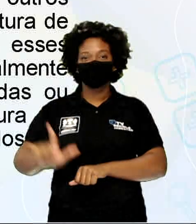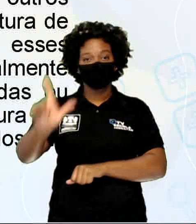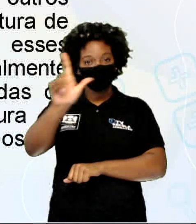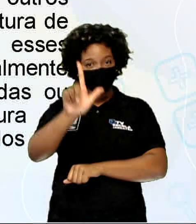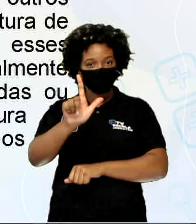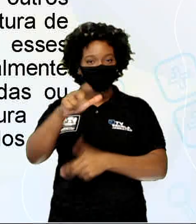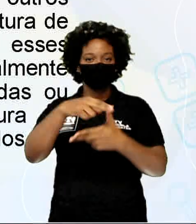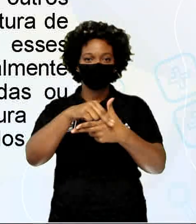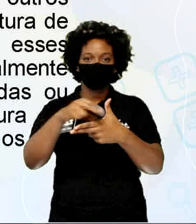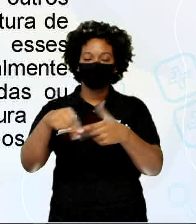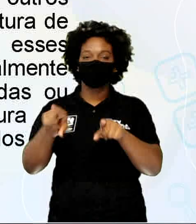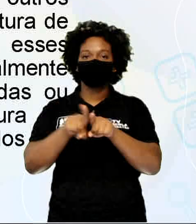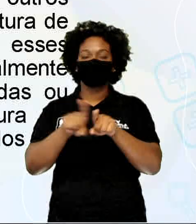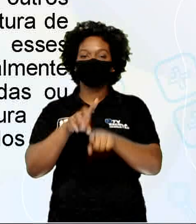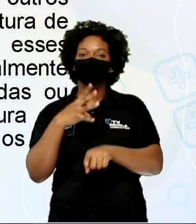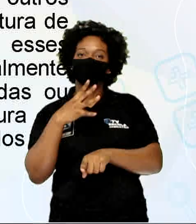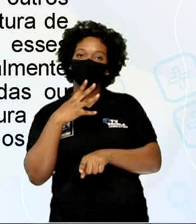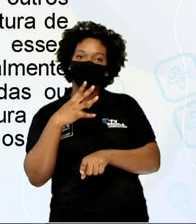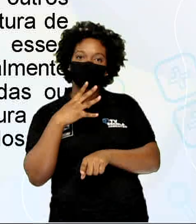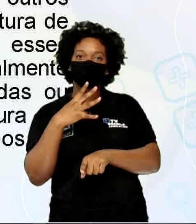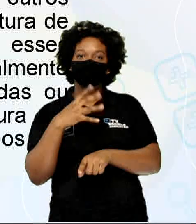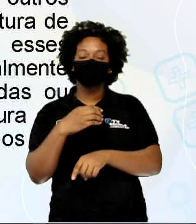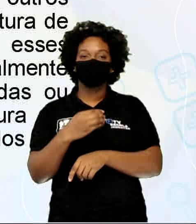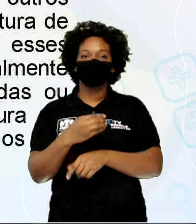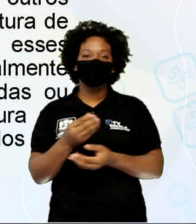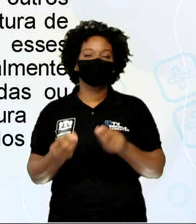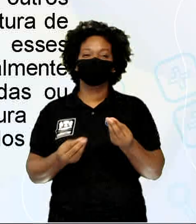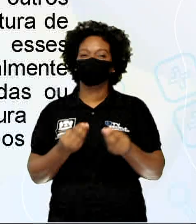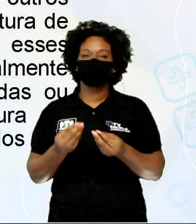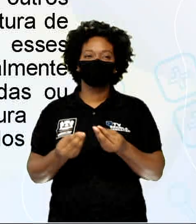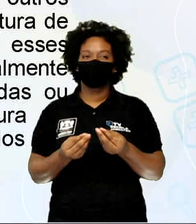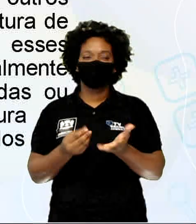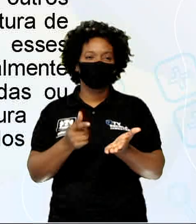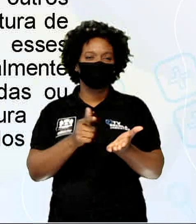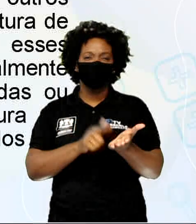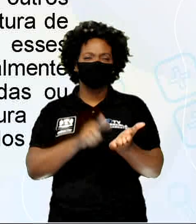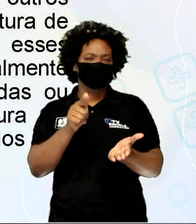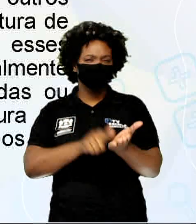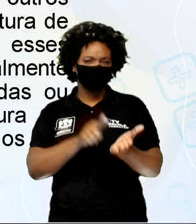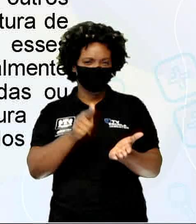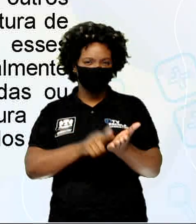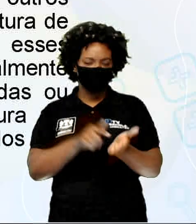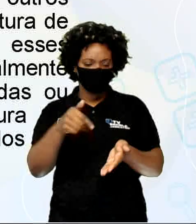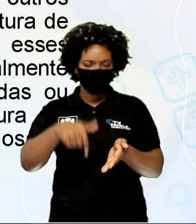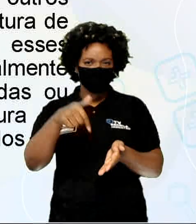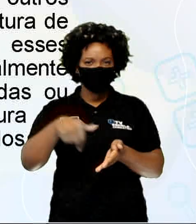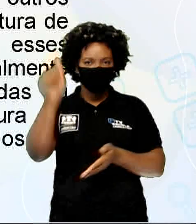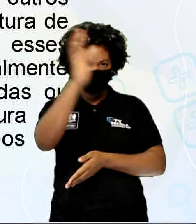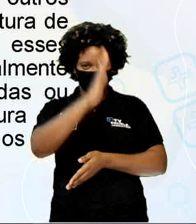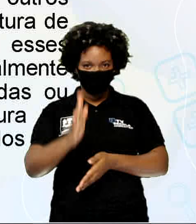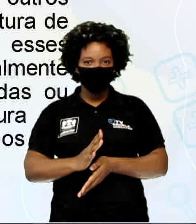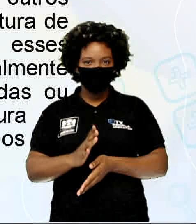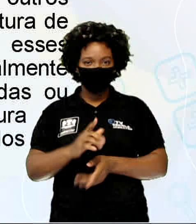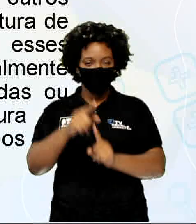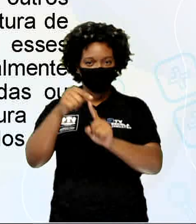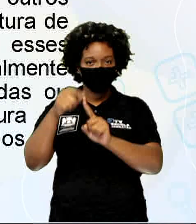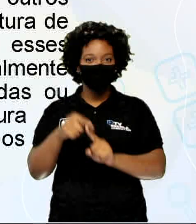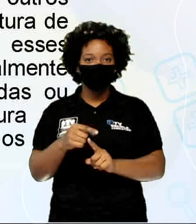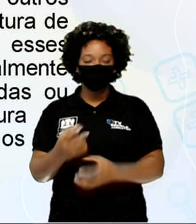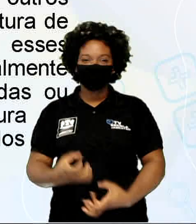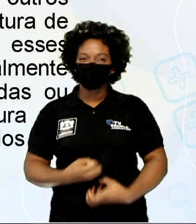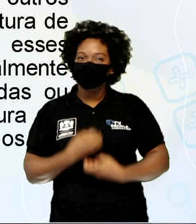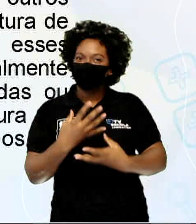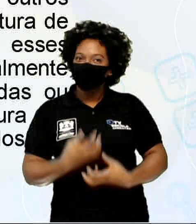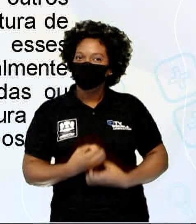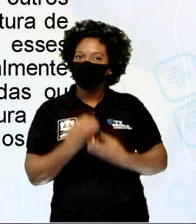cordel, também conhecida como folheto, aqui no Brasil, ela é um tipo de poesia